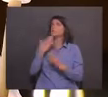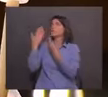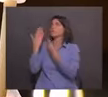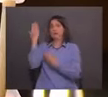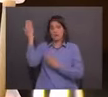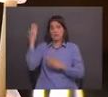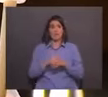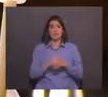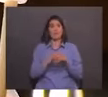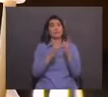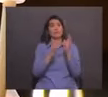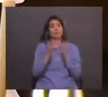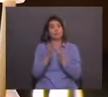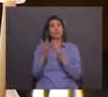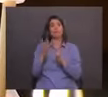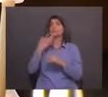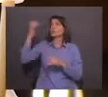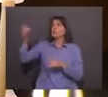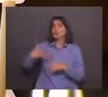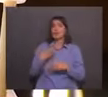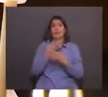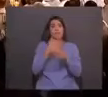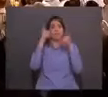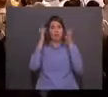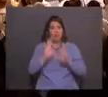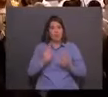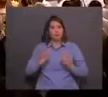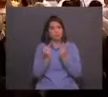Ó meu Jesus, perdoai-nos e livrai-nos do fogo do inferno.